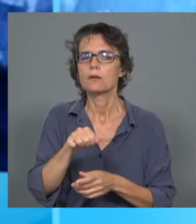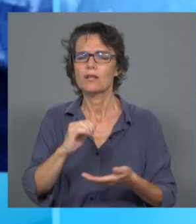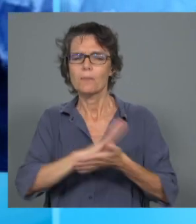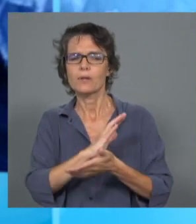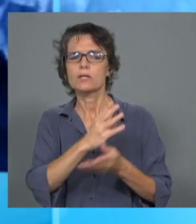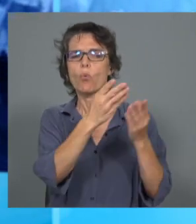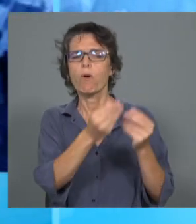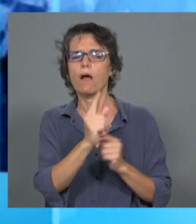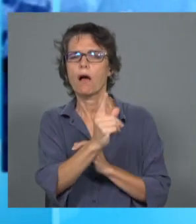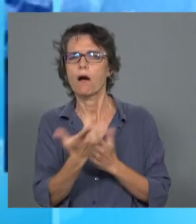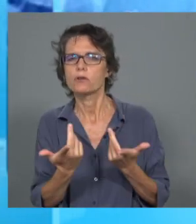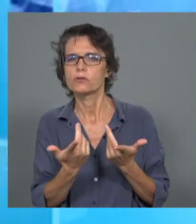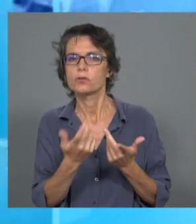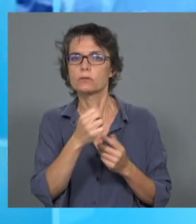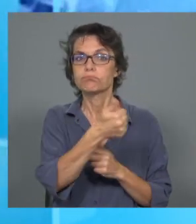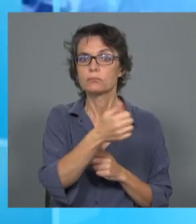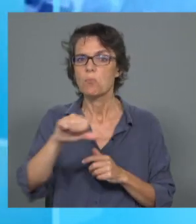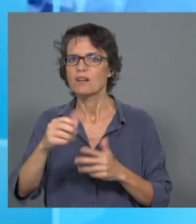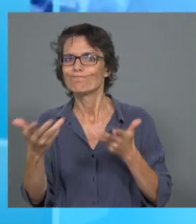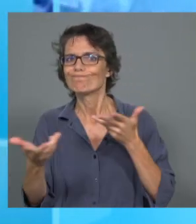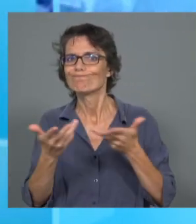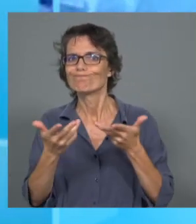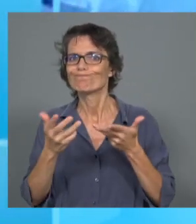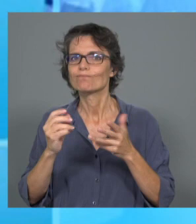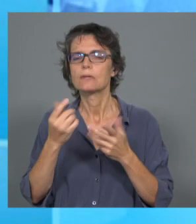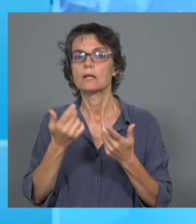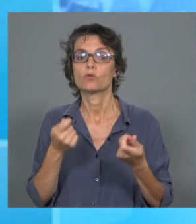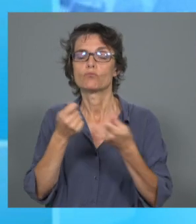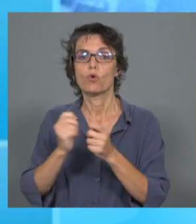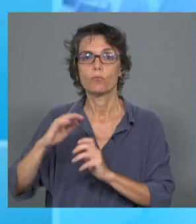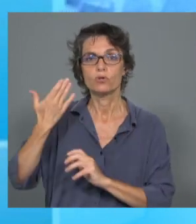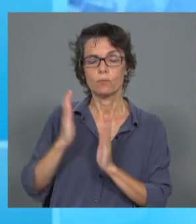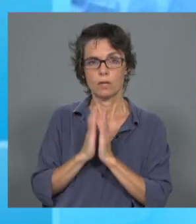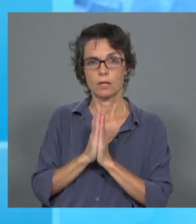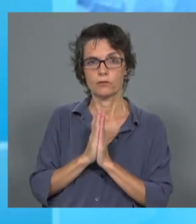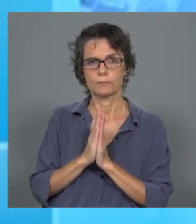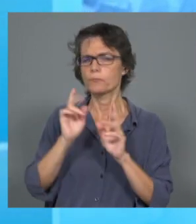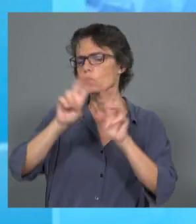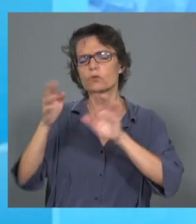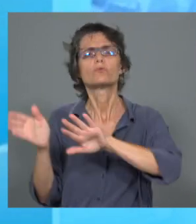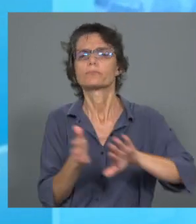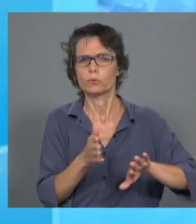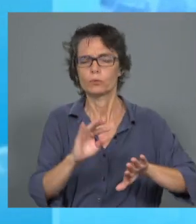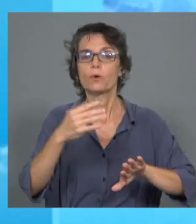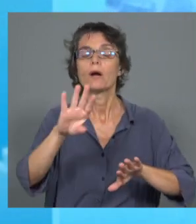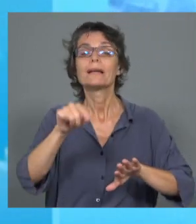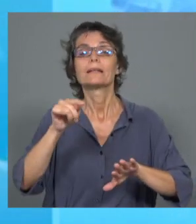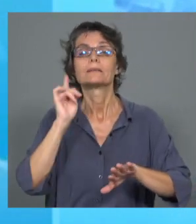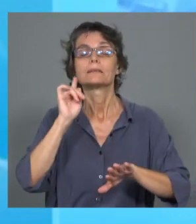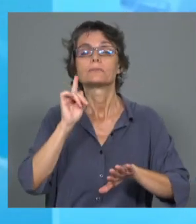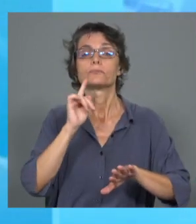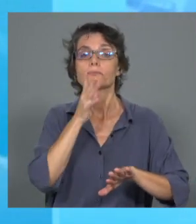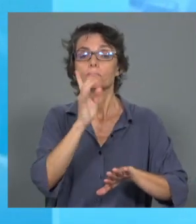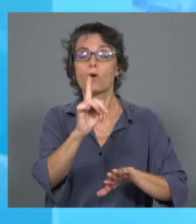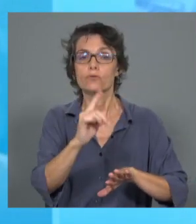má, de acordo com os princípios da Igreja, que agora não interessam para aqui. E, portanto, aqui o que interessa é,